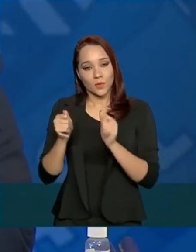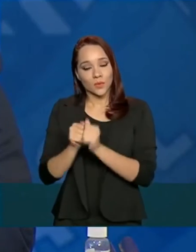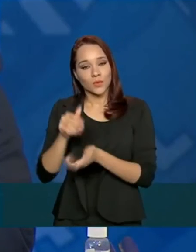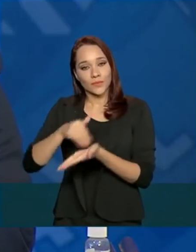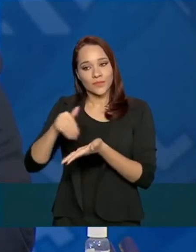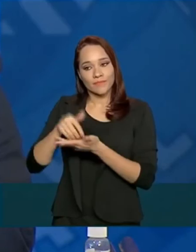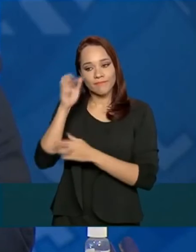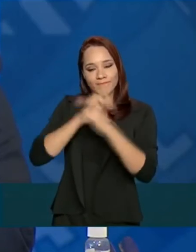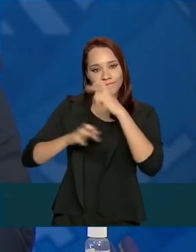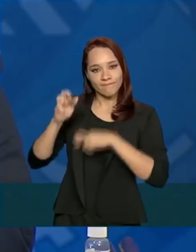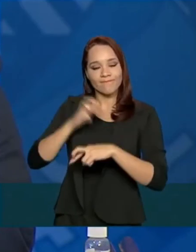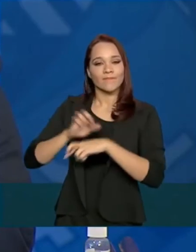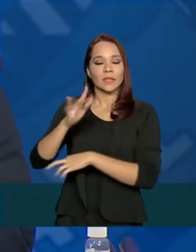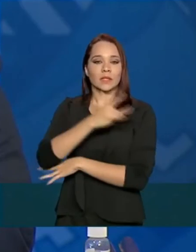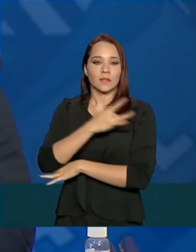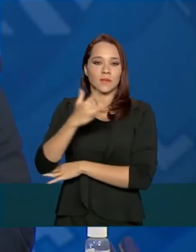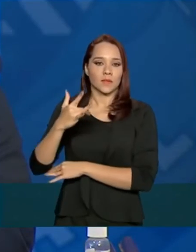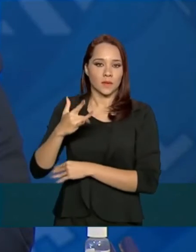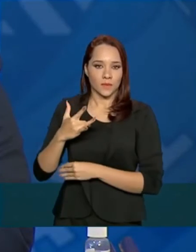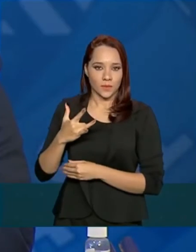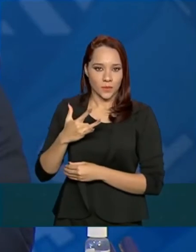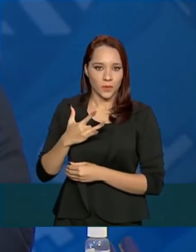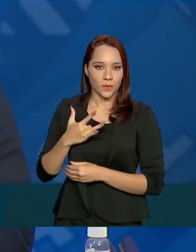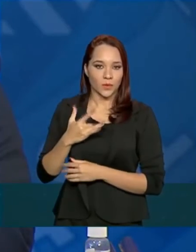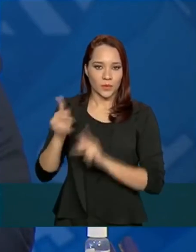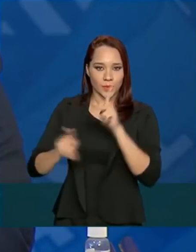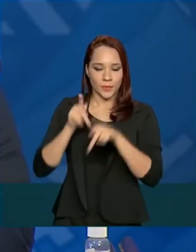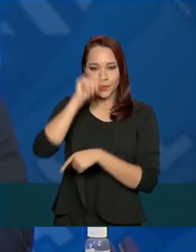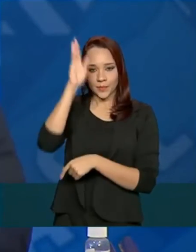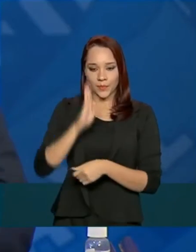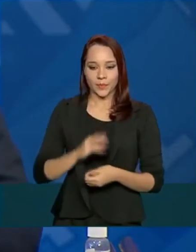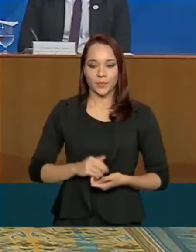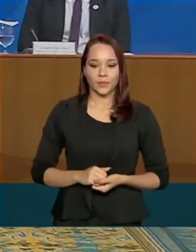de Vigilância em Saúde com a população brasileira.